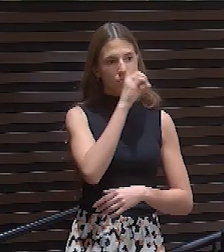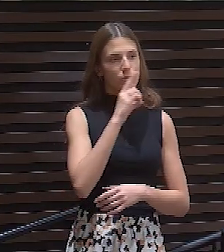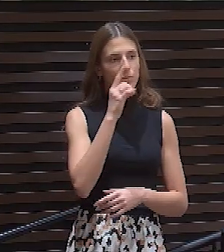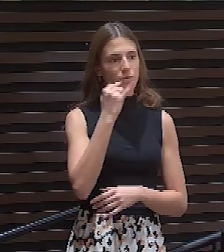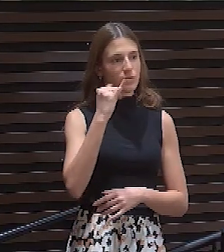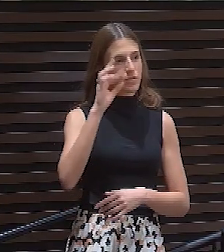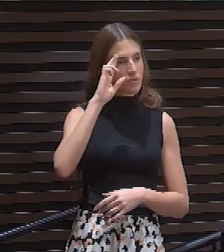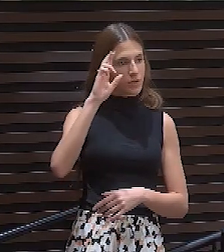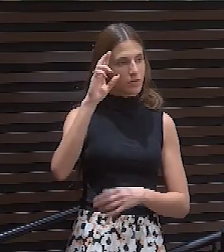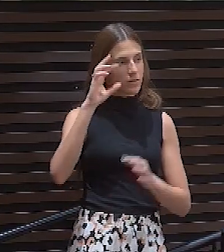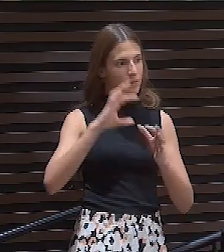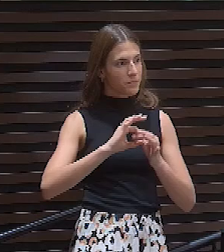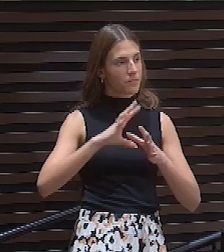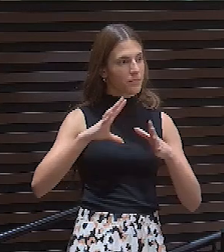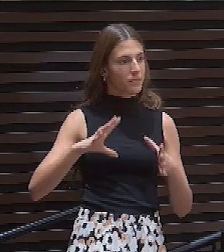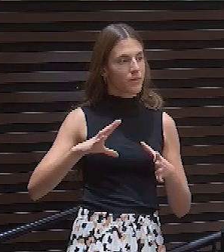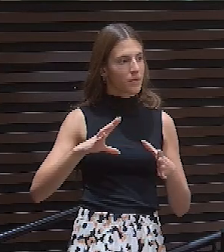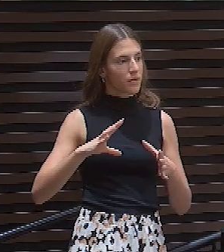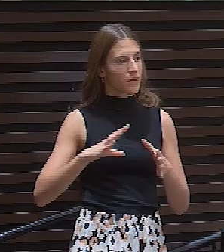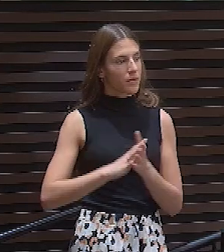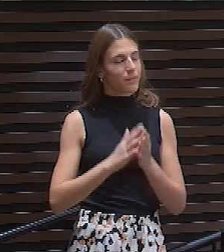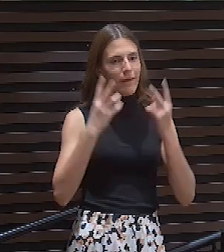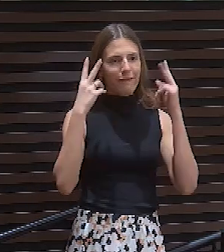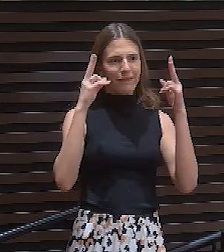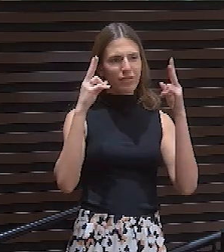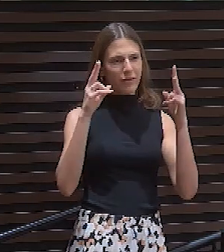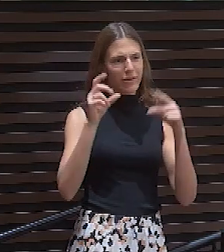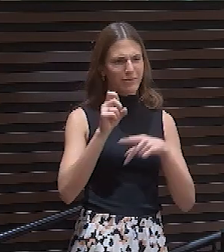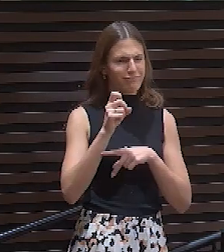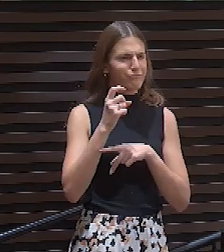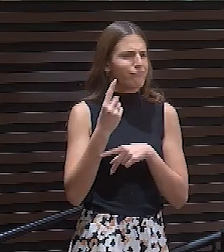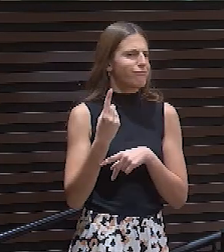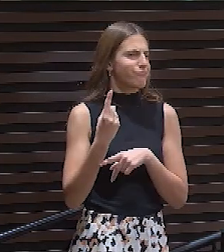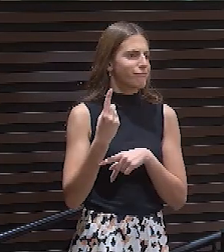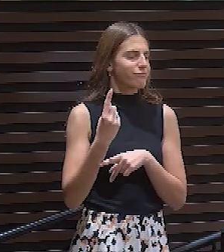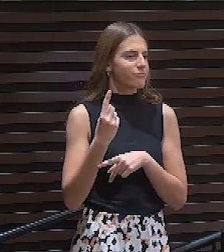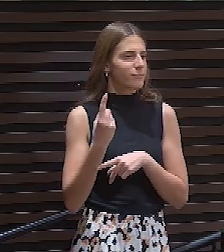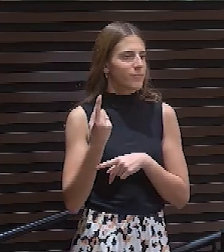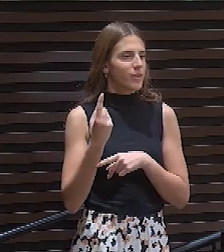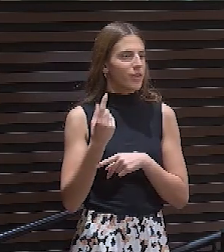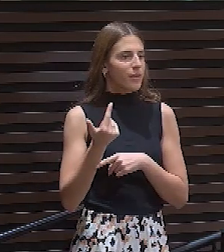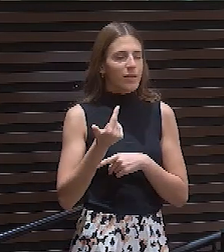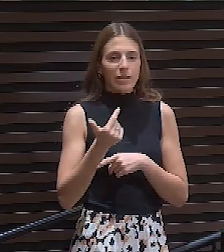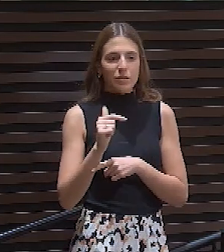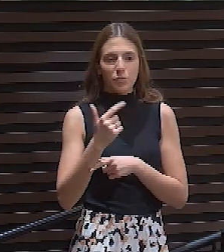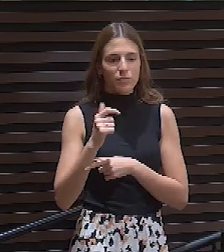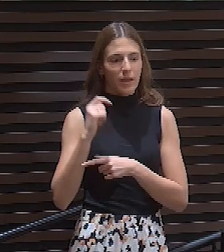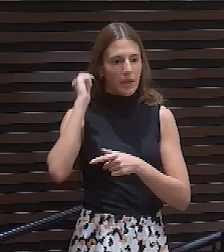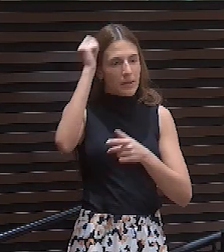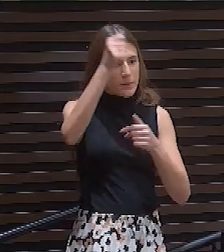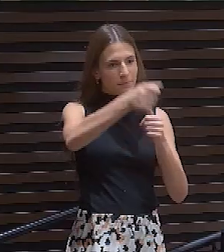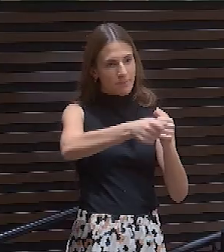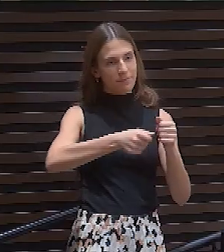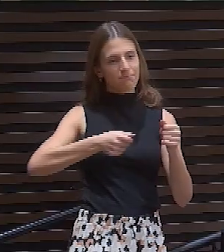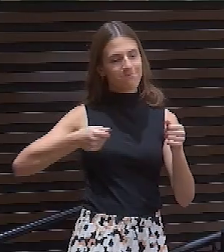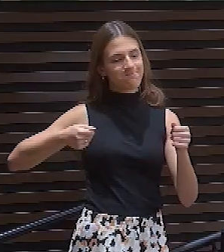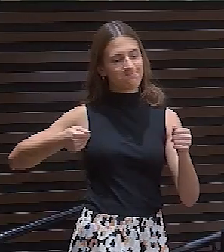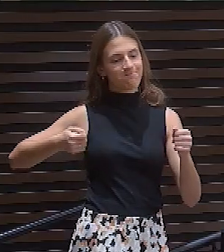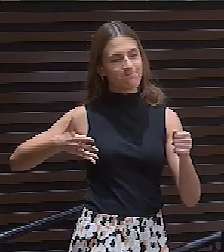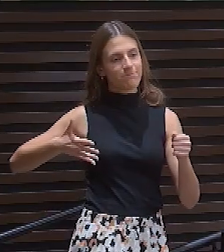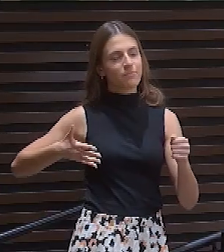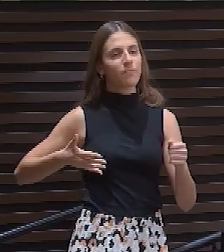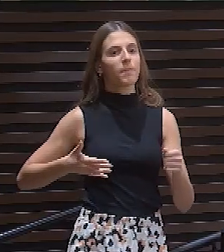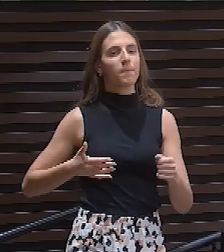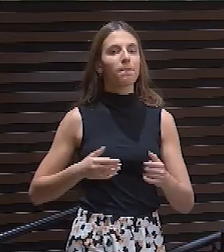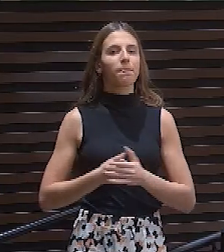uma vitória esquisita, é uma vitória que não tem flecha, é uma vitória que não